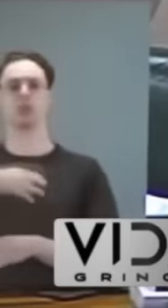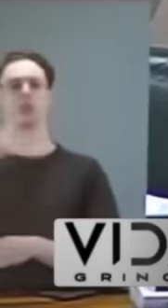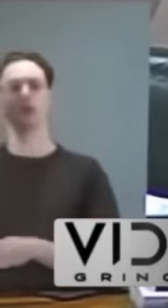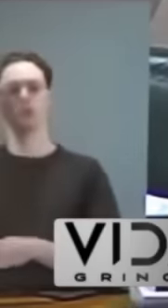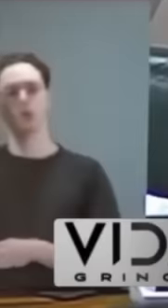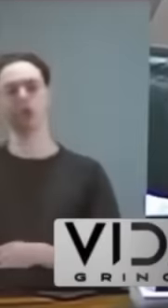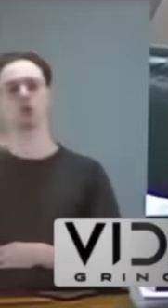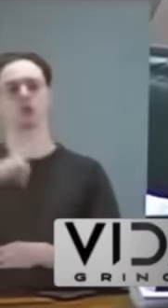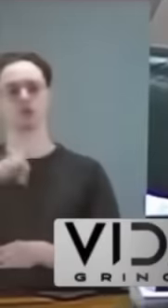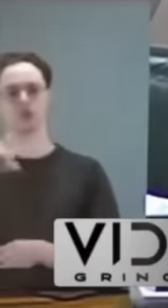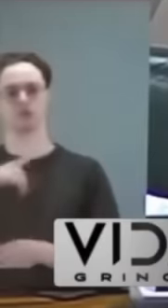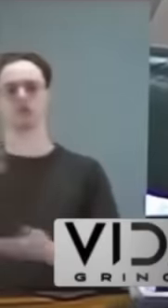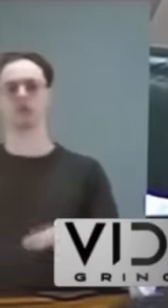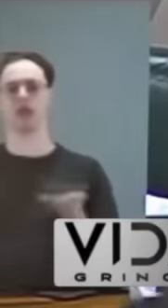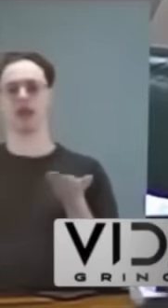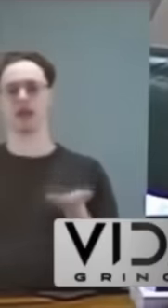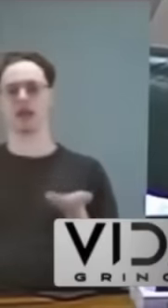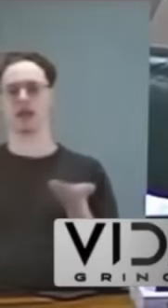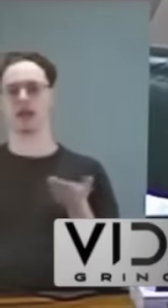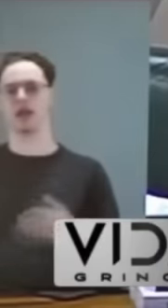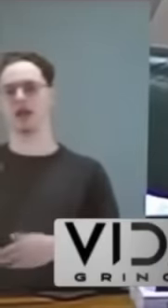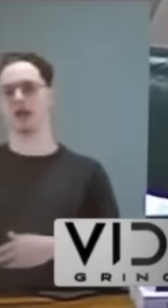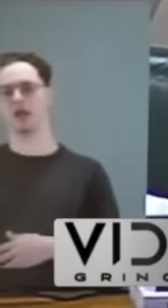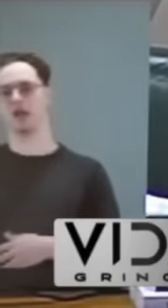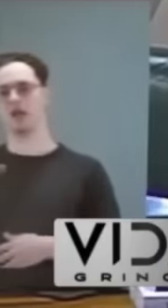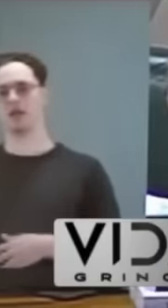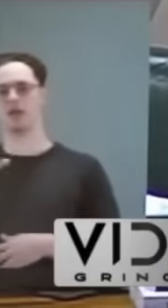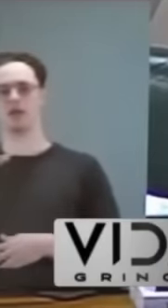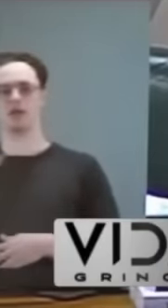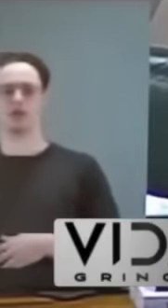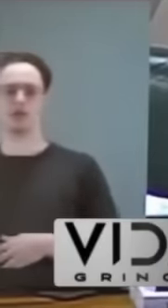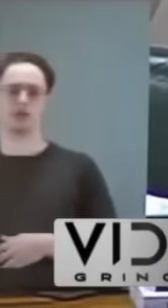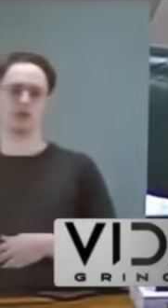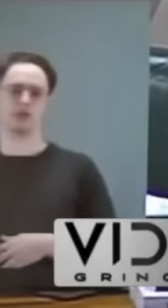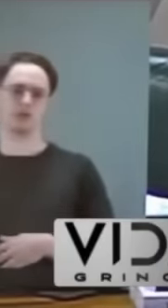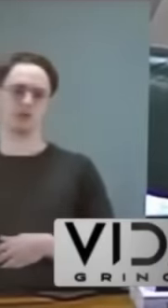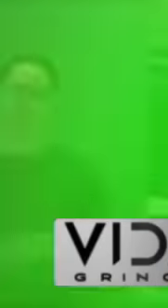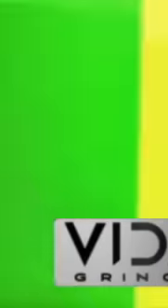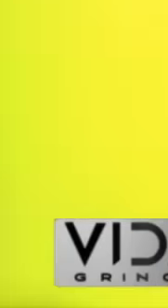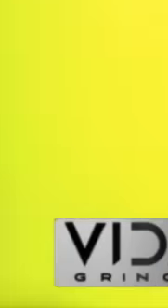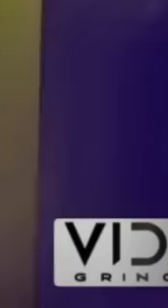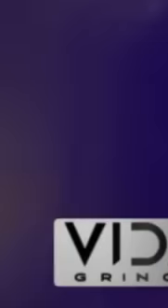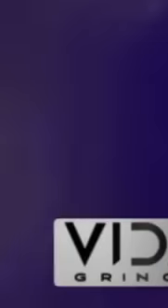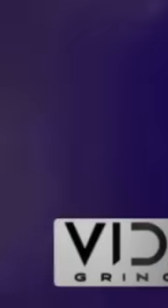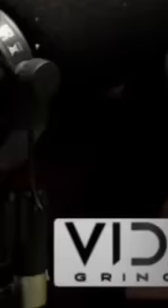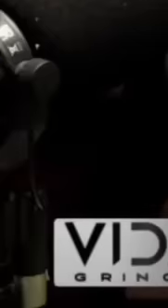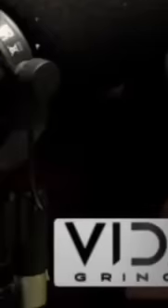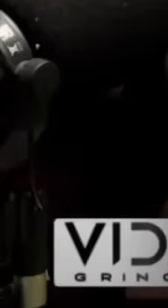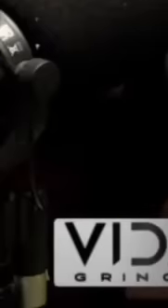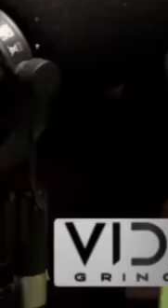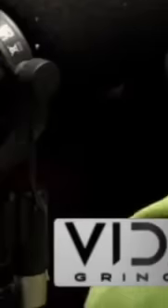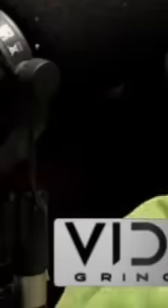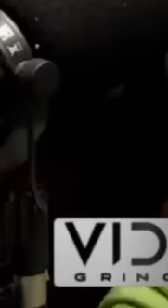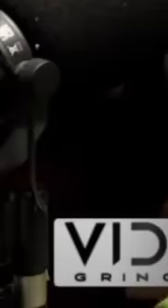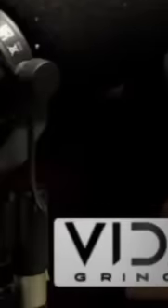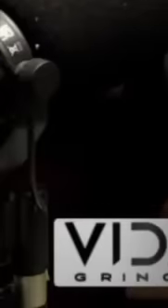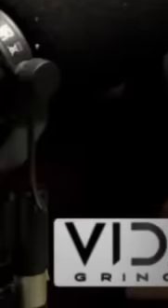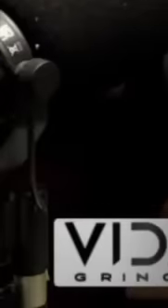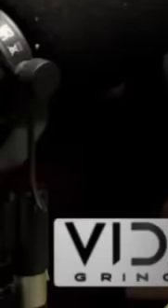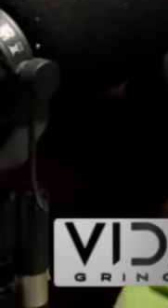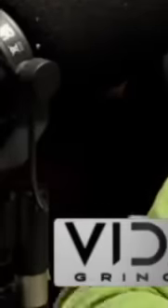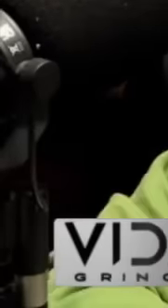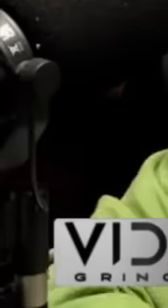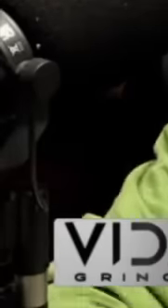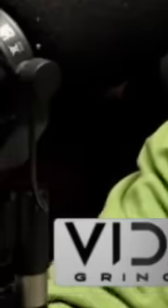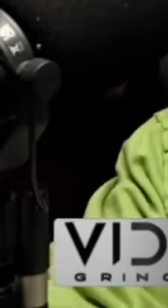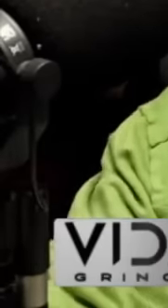forma equilibrada e de forma a defender a proteger a sociedade brasileira exatamente o que a gente tá falando aqui